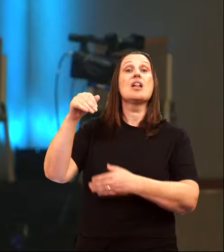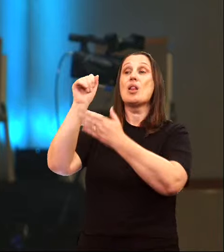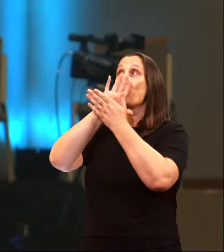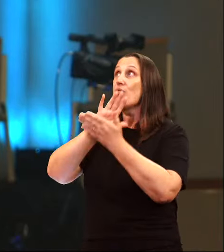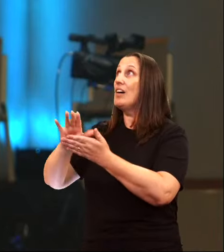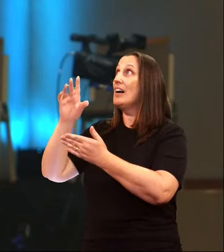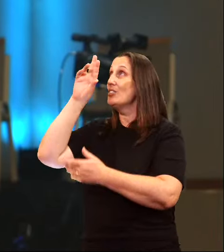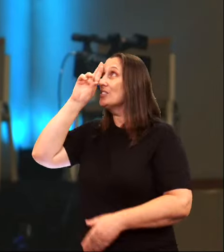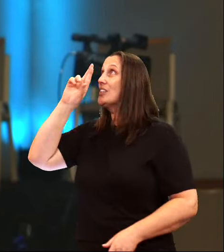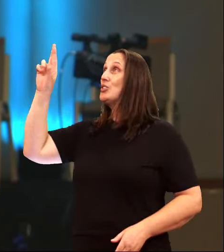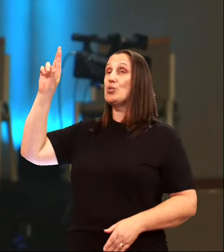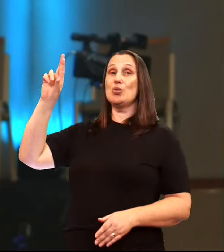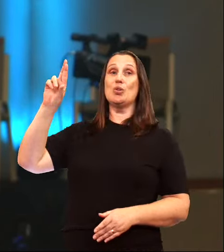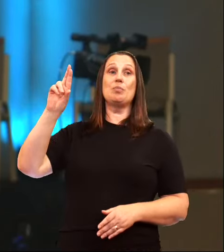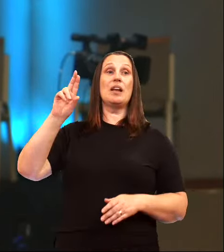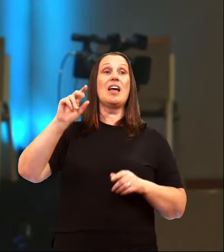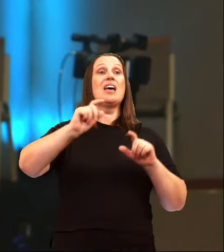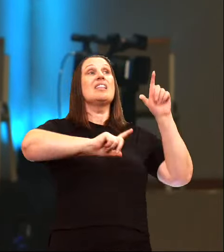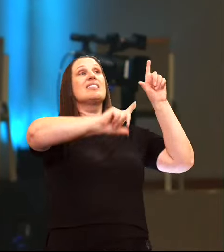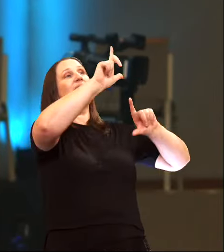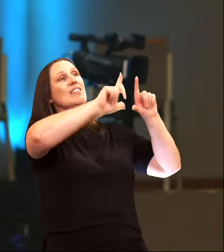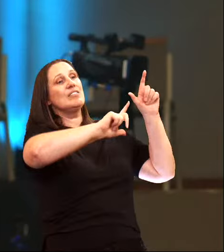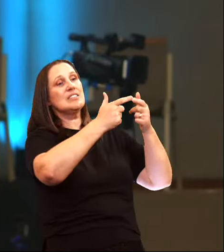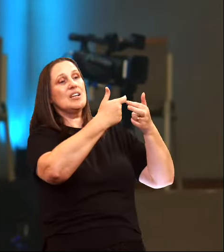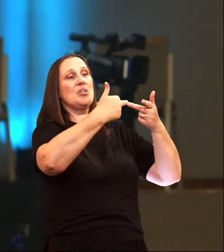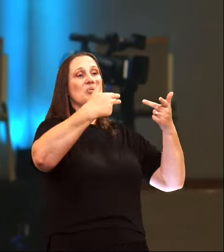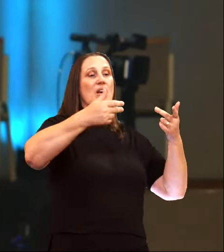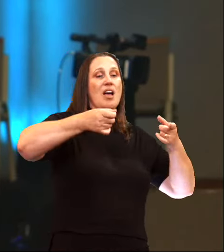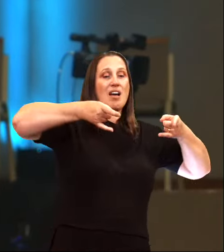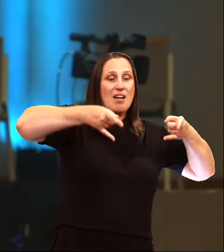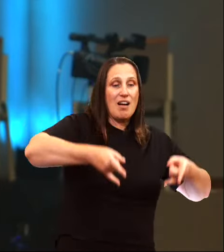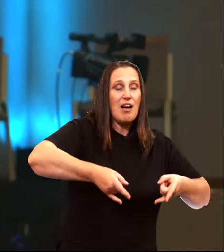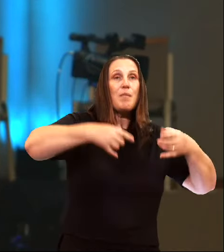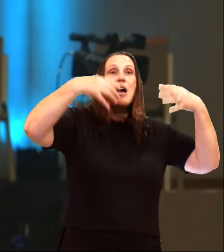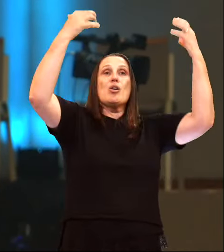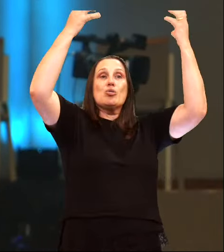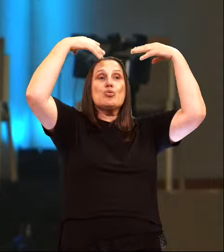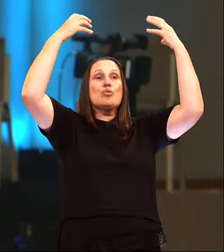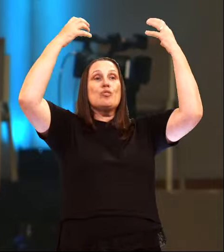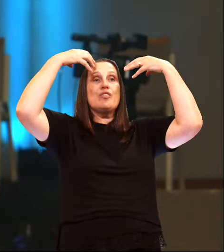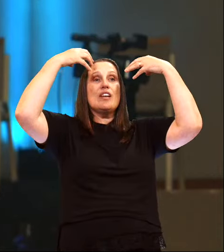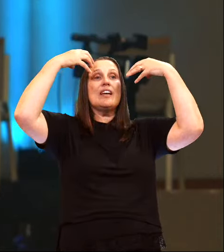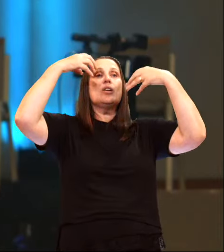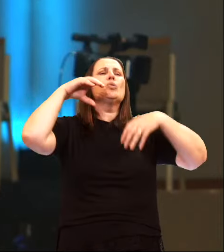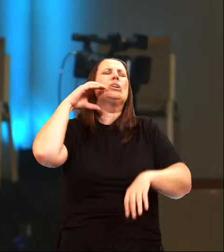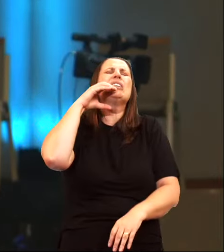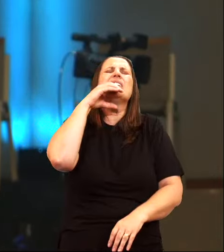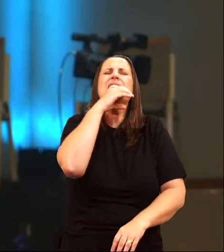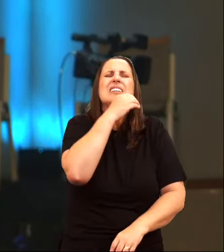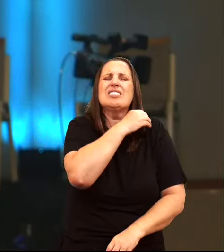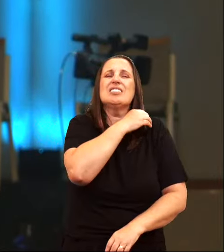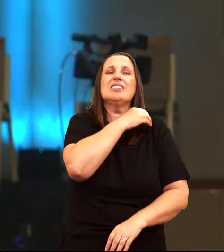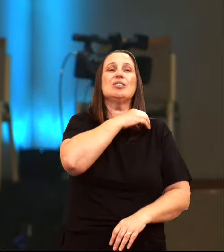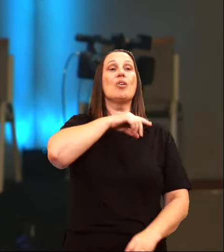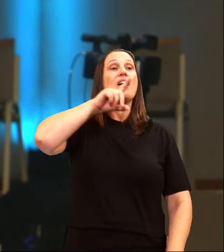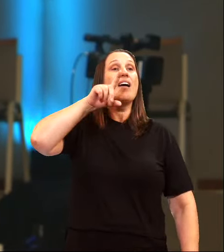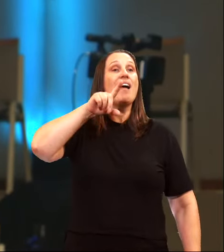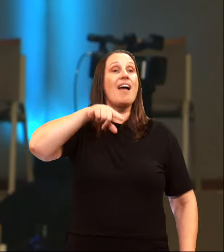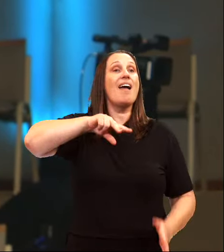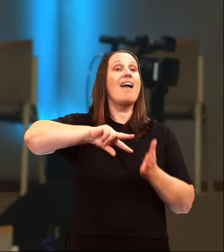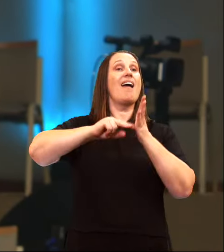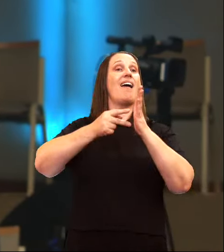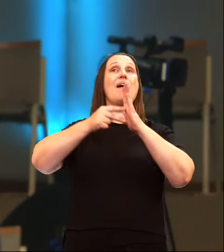Deus me deu, pelo sofá que Ele me deu, pela cama que Ele me deu, pelo chuveiro que derrama água quente. É maná,